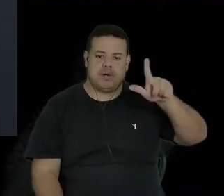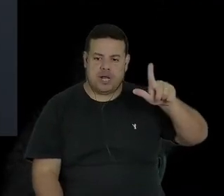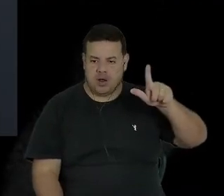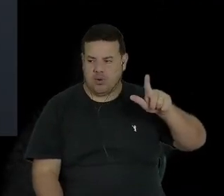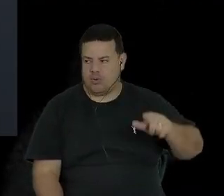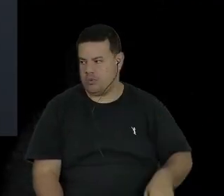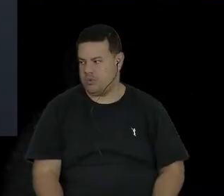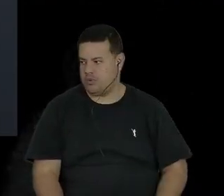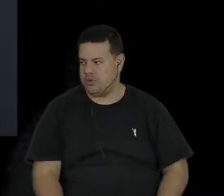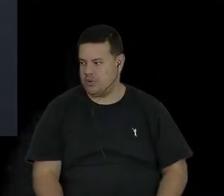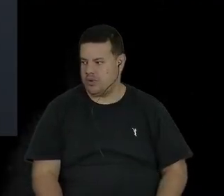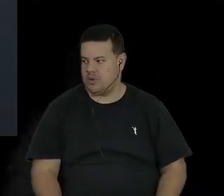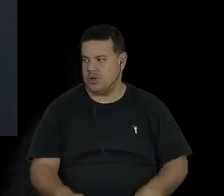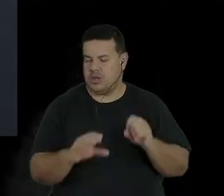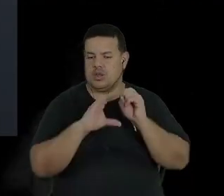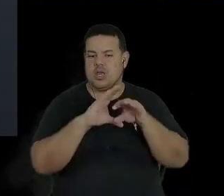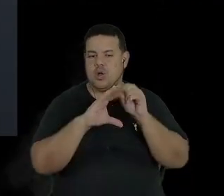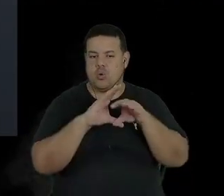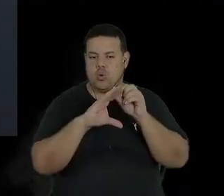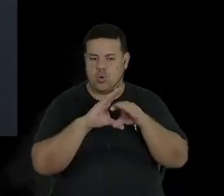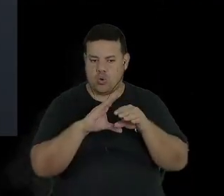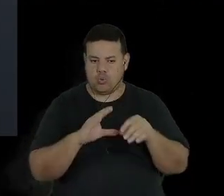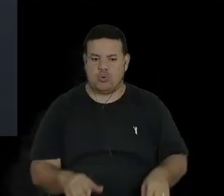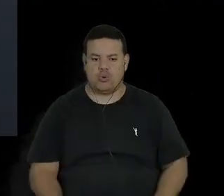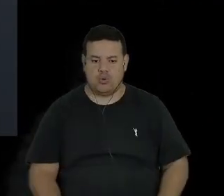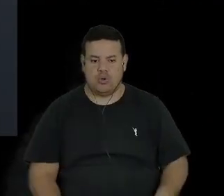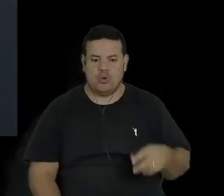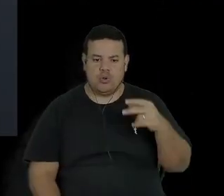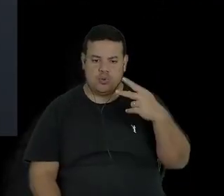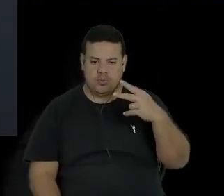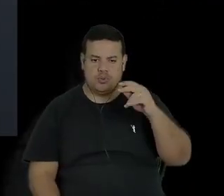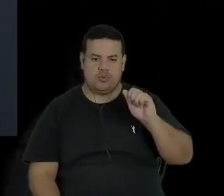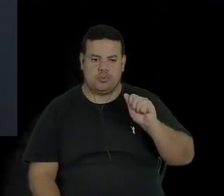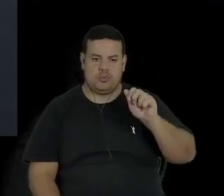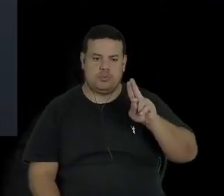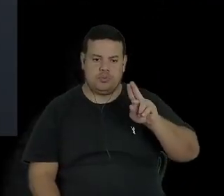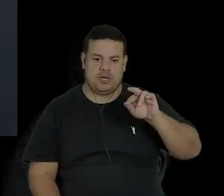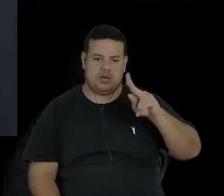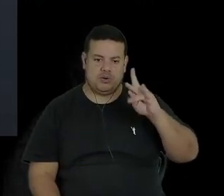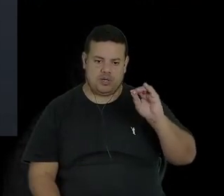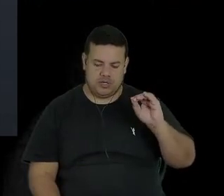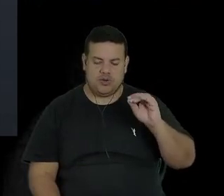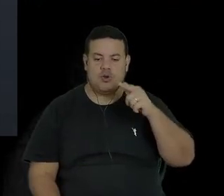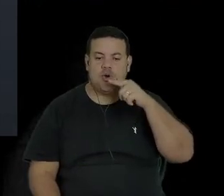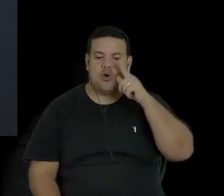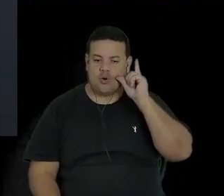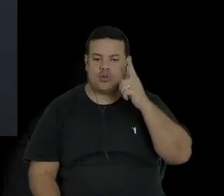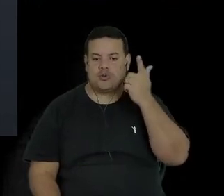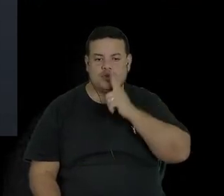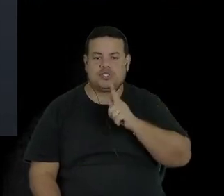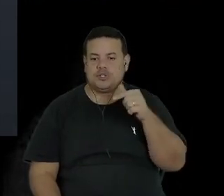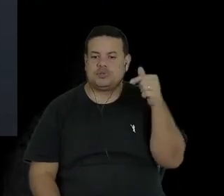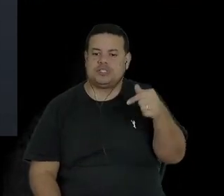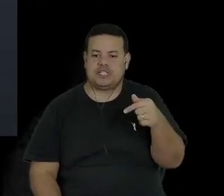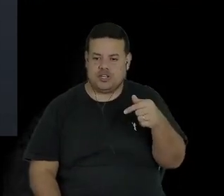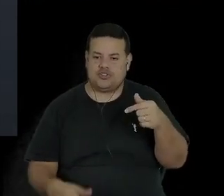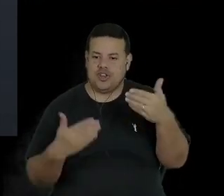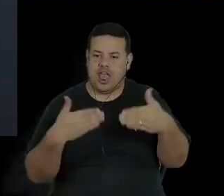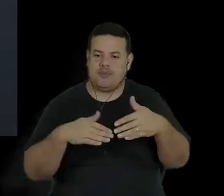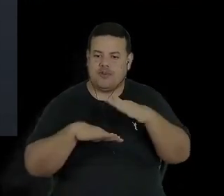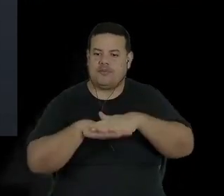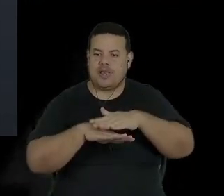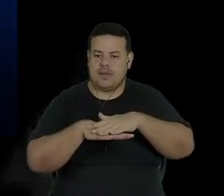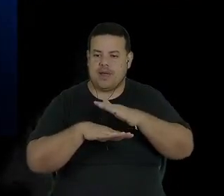Matérias da Globo. Esse é o Paulinho. Ontem ele mandou uma foto para mim, tirou 7 de 7 da provinha de matemática